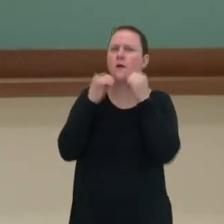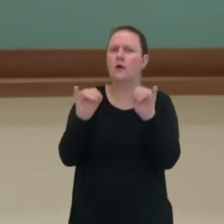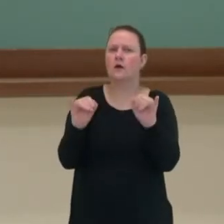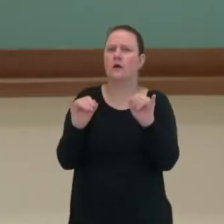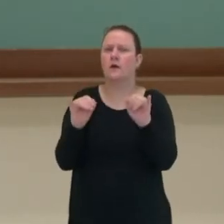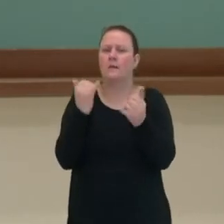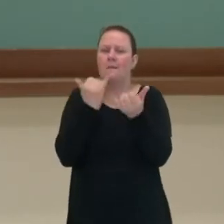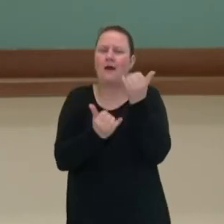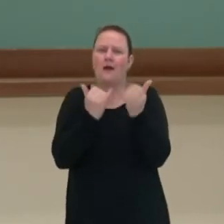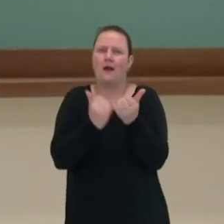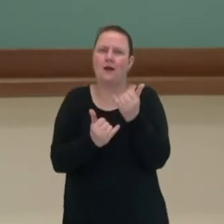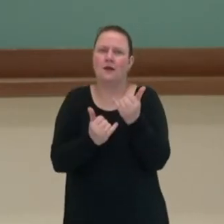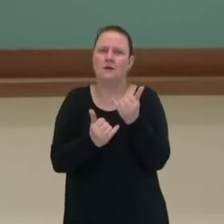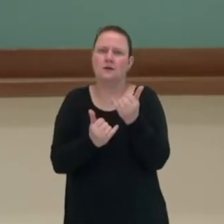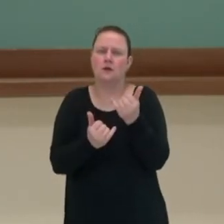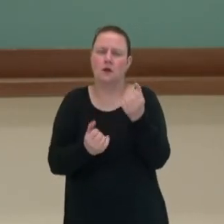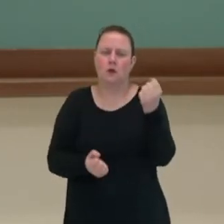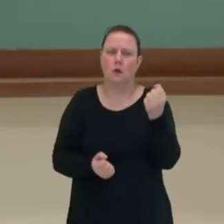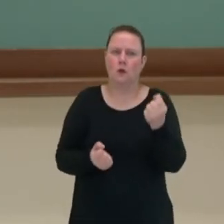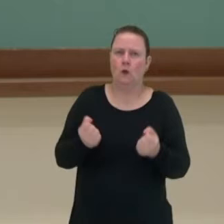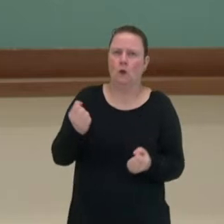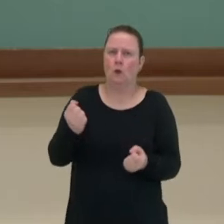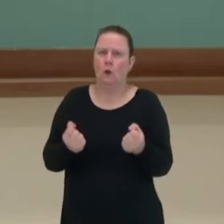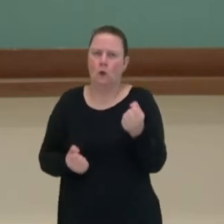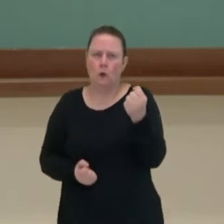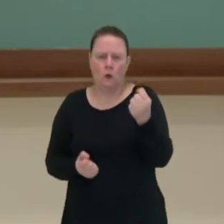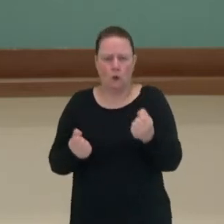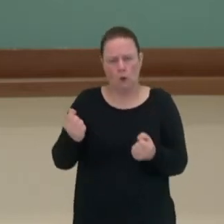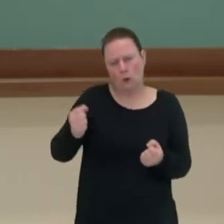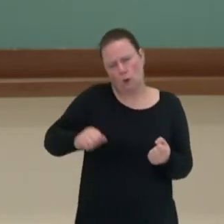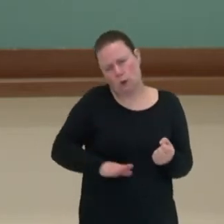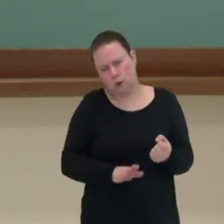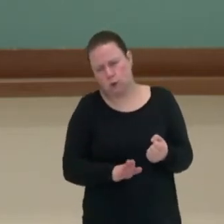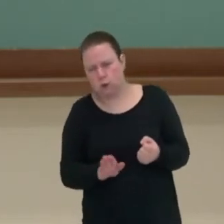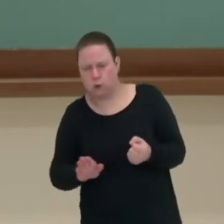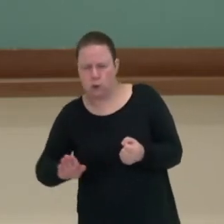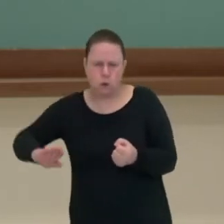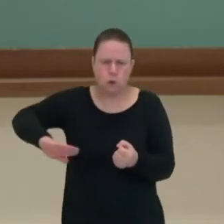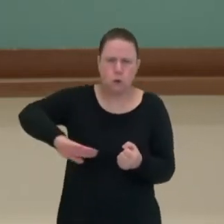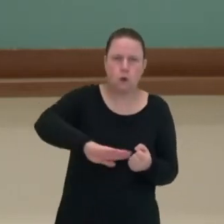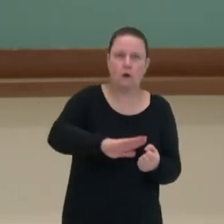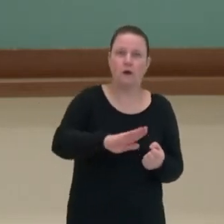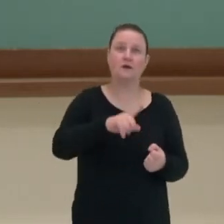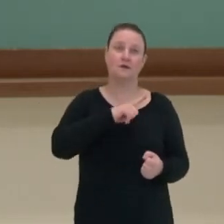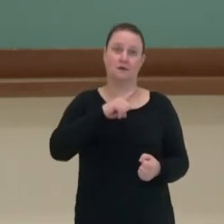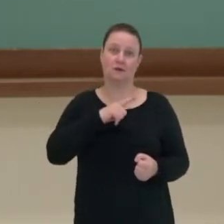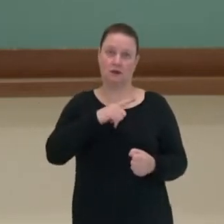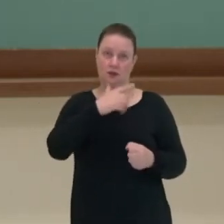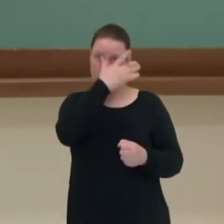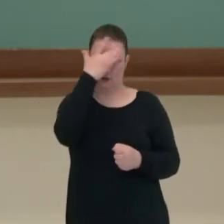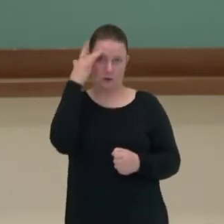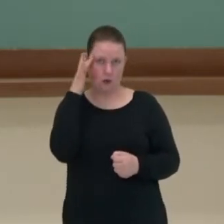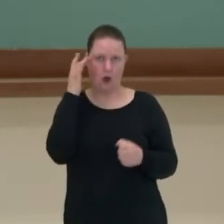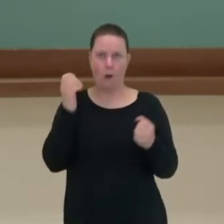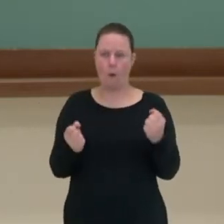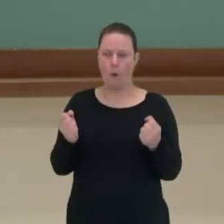de corrida. Ah, você assiste a Fórmula 1? Então nós temos os competidores, que eles vão estar o quê? Nos seus